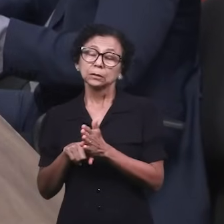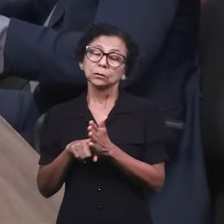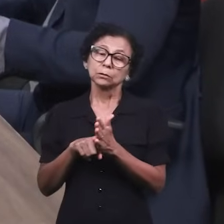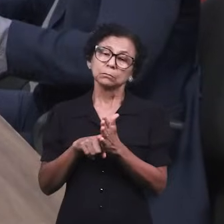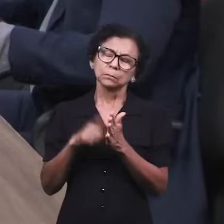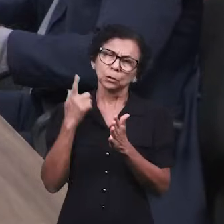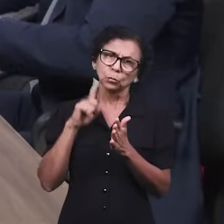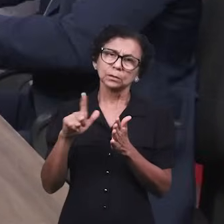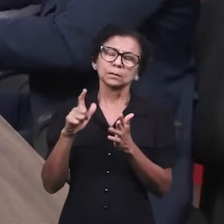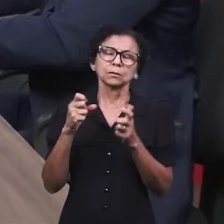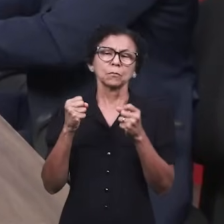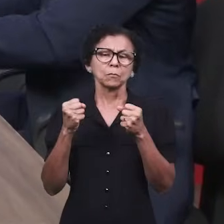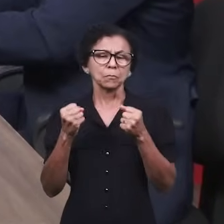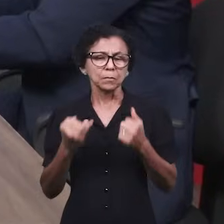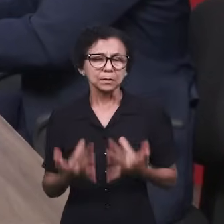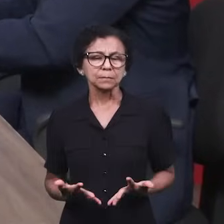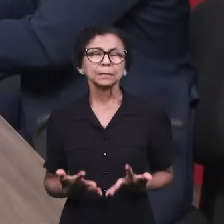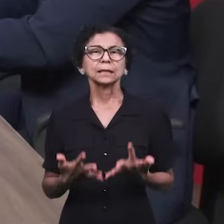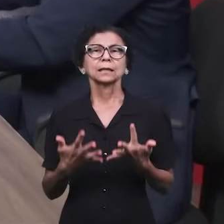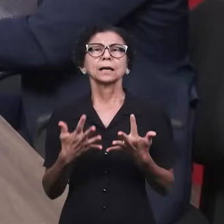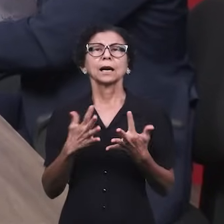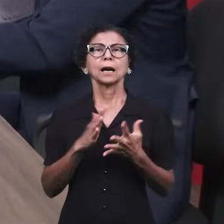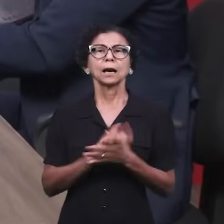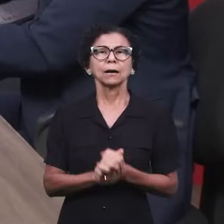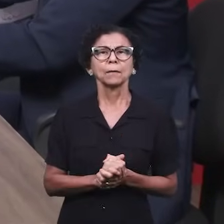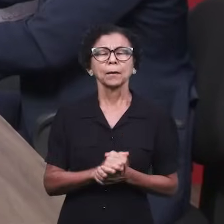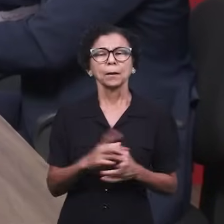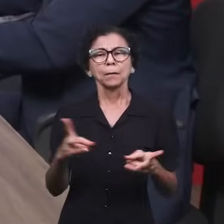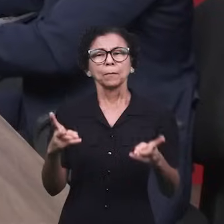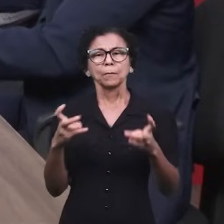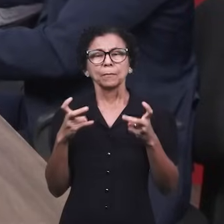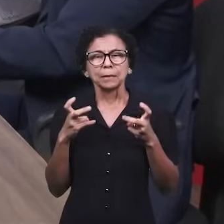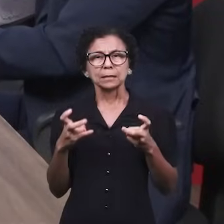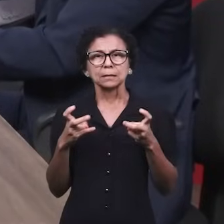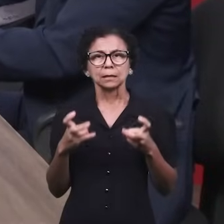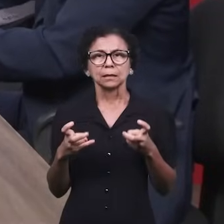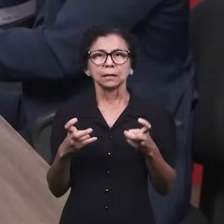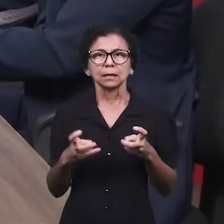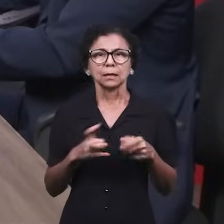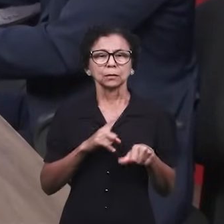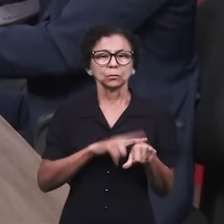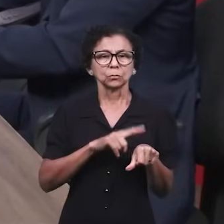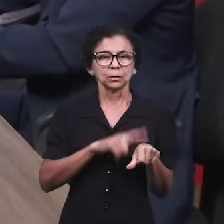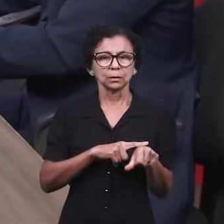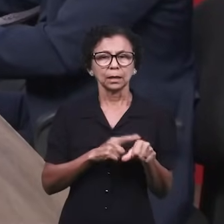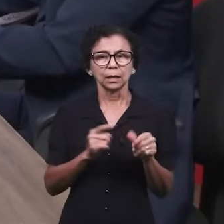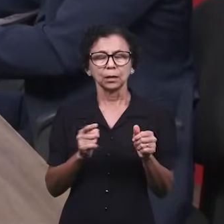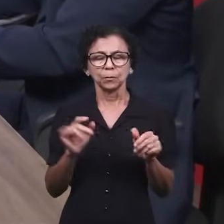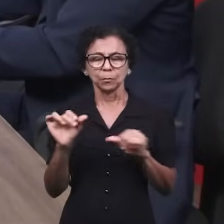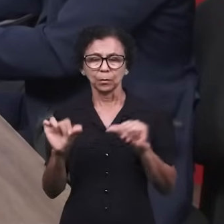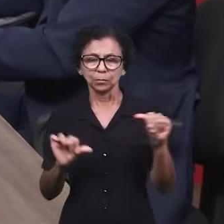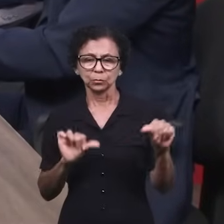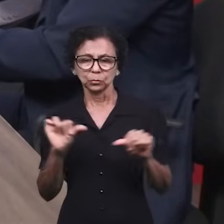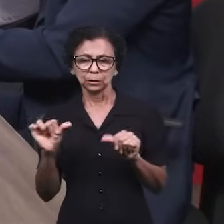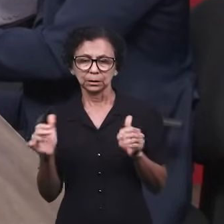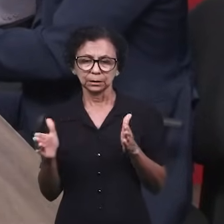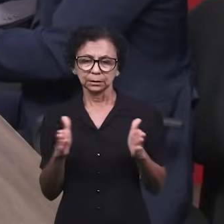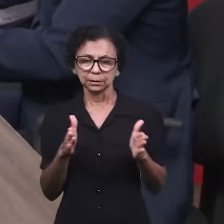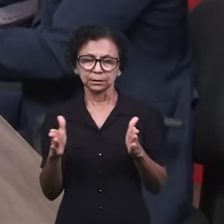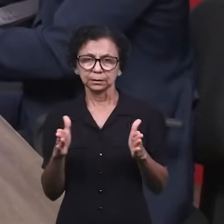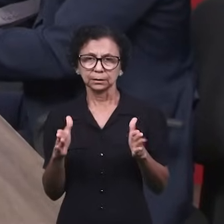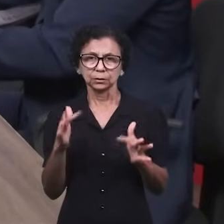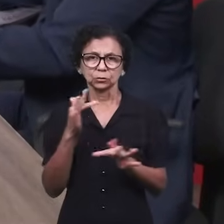explicar, e aí ele conseguiu, com a dilatação do tempo, com o referencial que a gente chama, né, da física